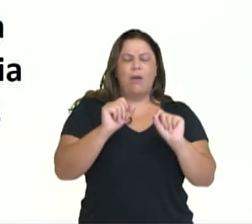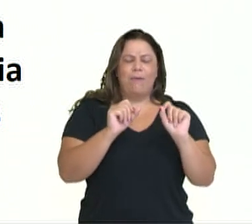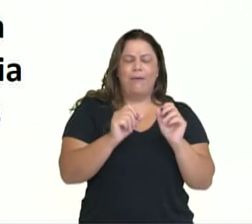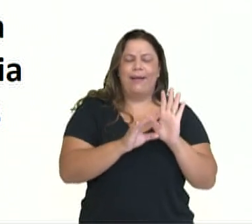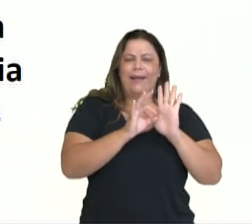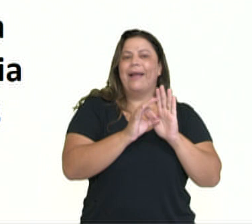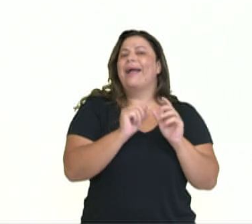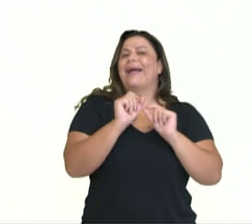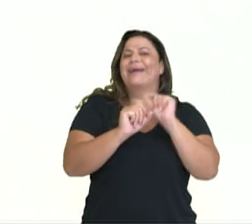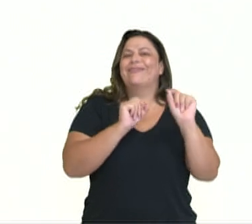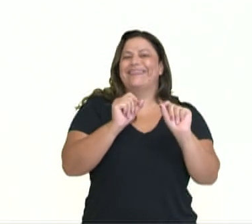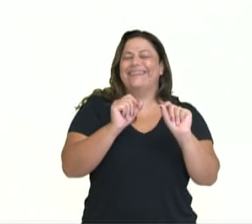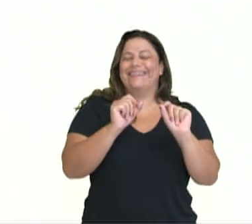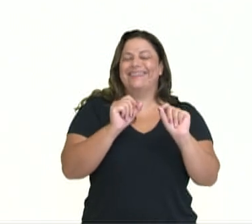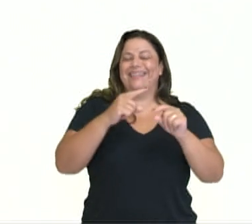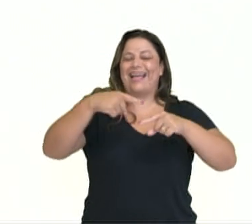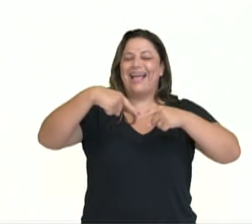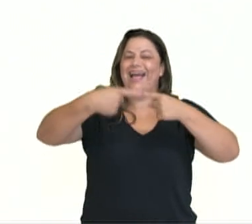a consequência.